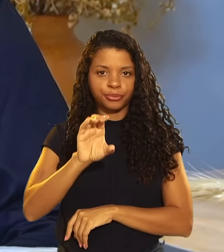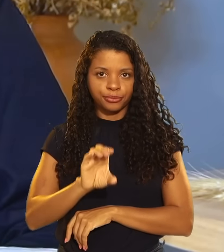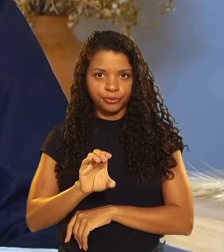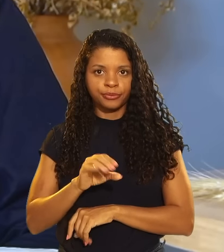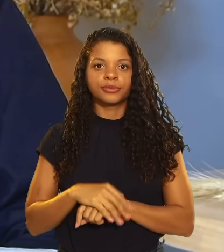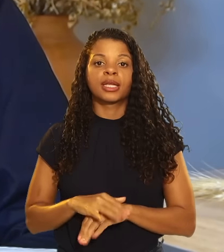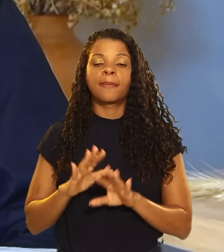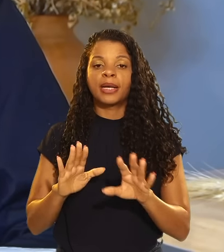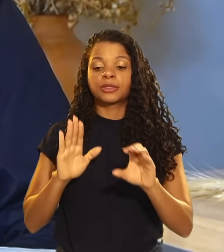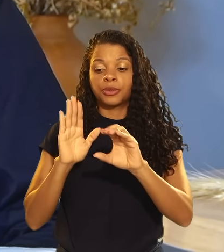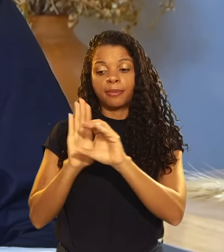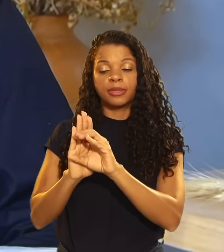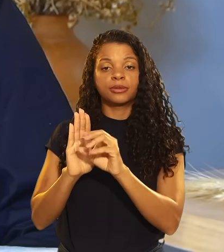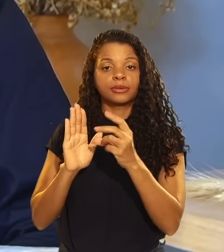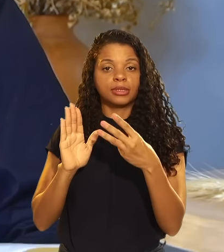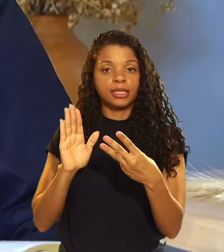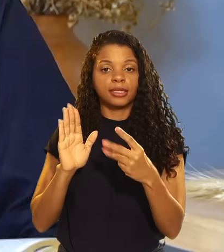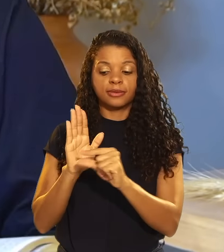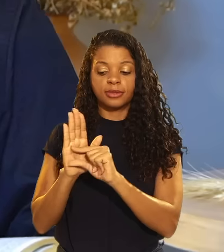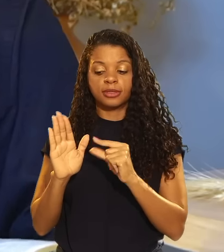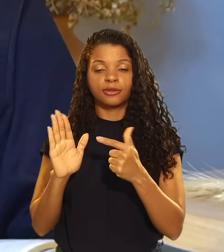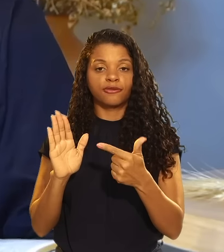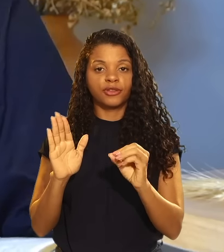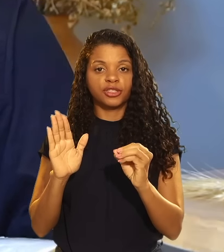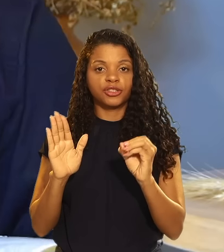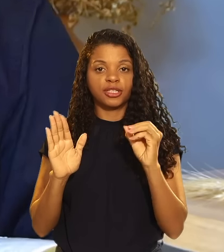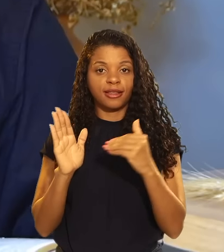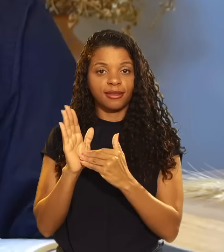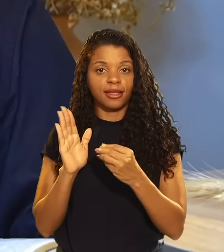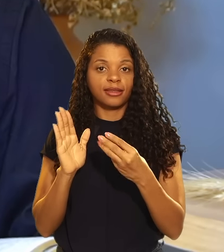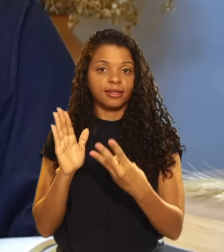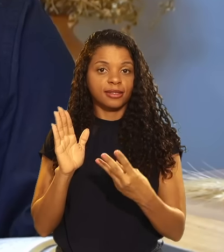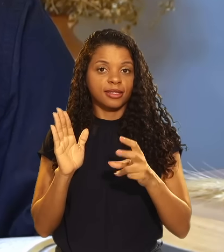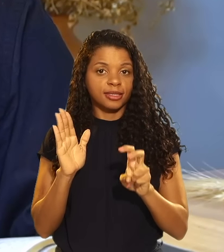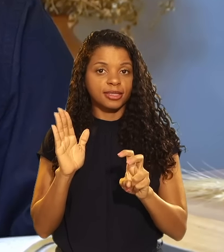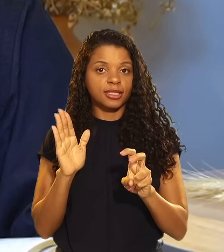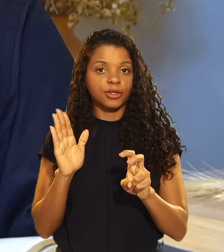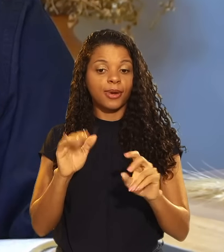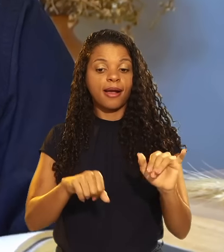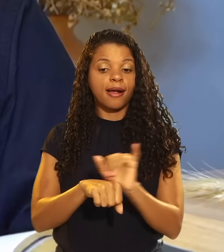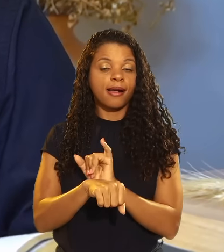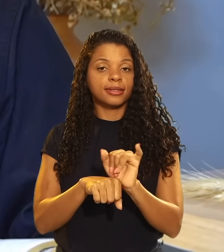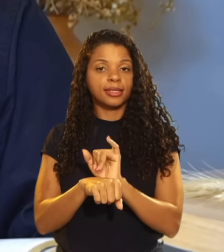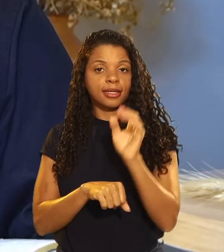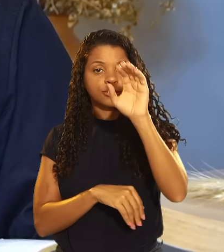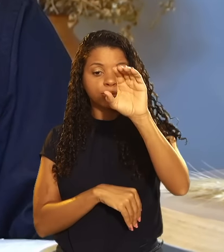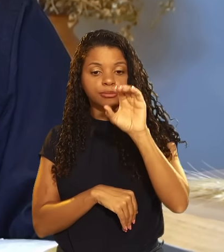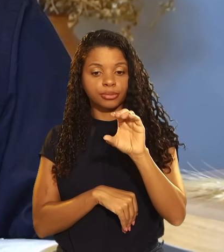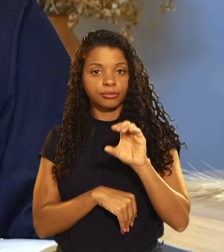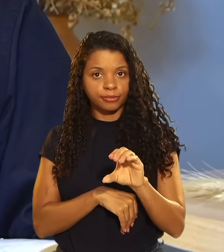capítulo 3, os versículos de 20 a 35, como é que foi utilizada essa técnica. Os versículos 20 e